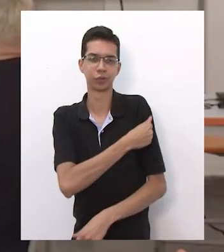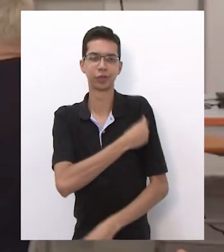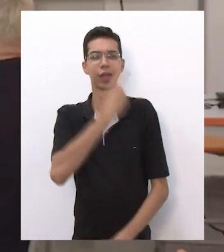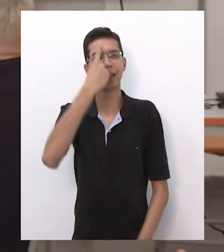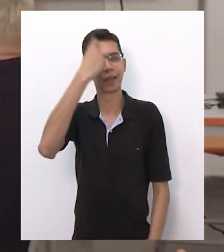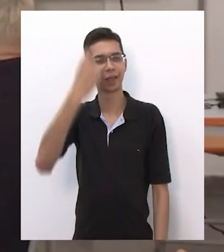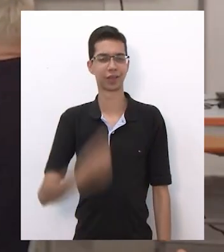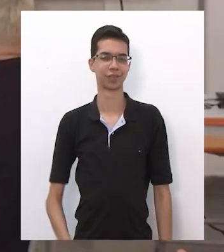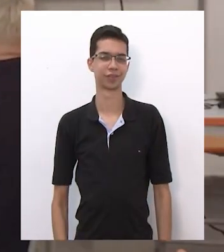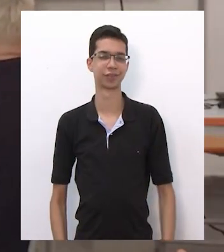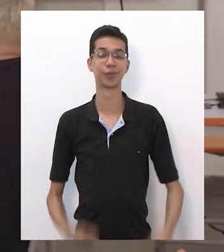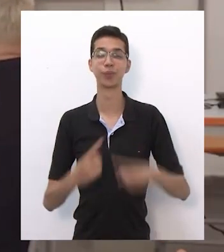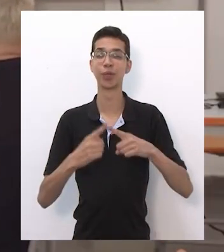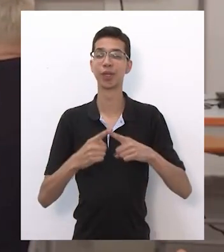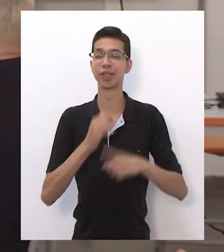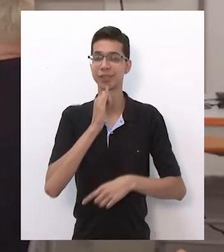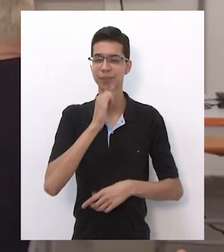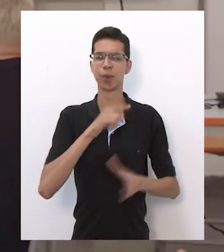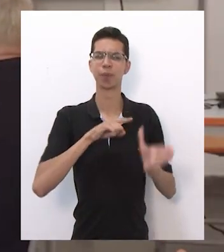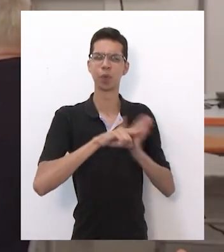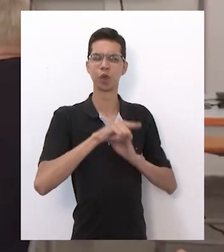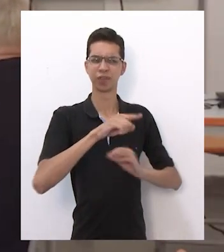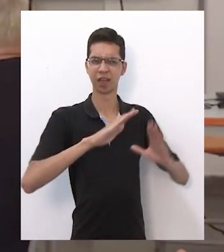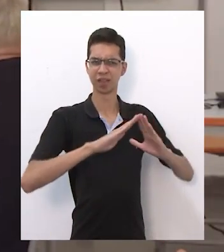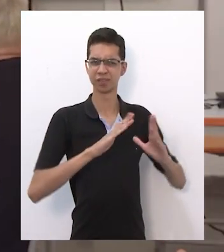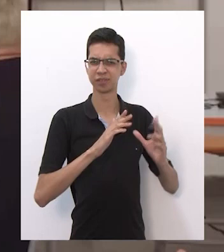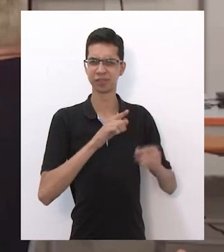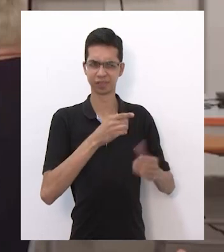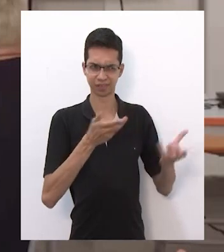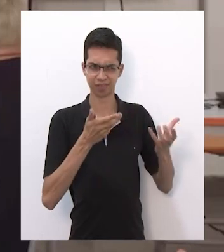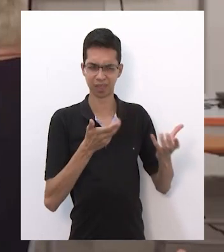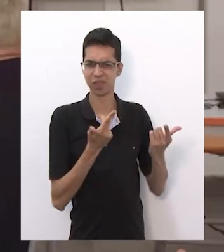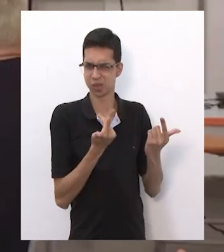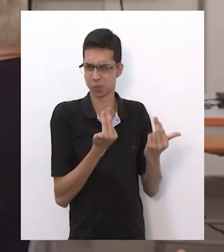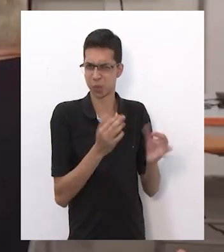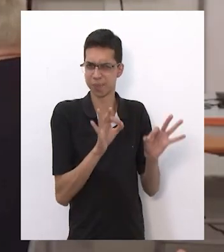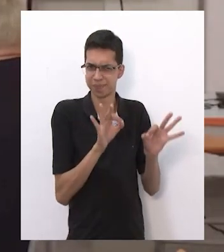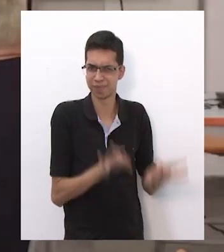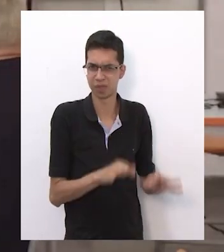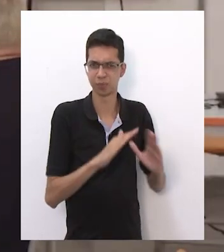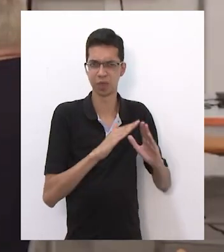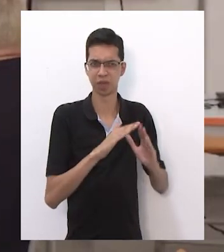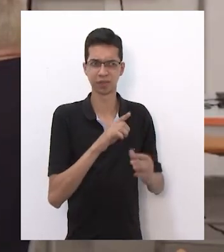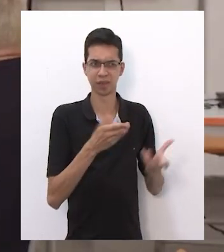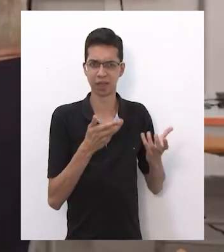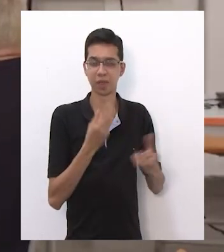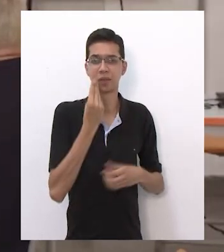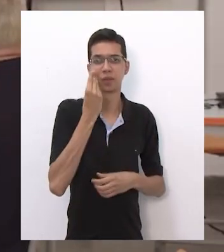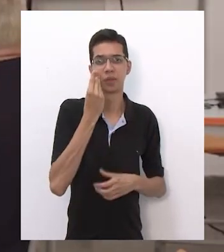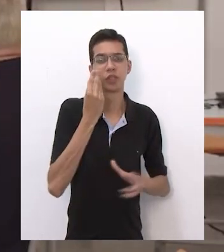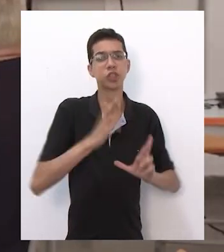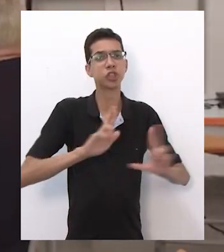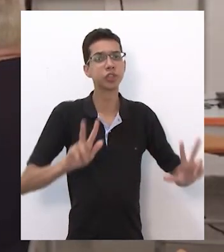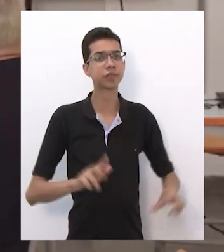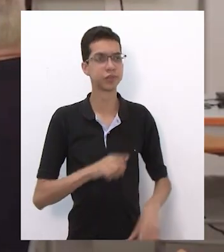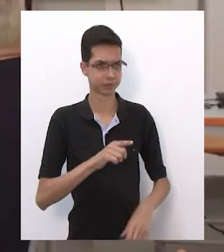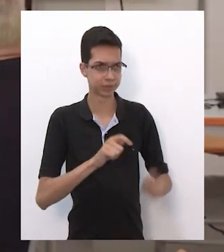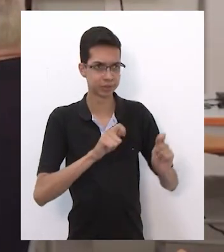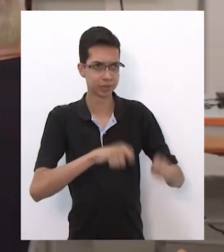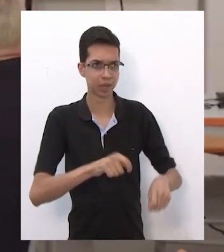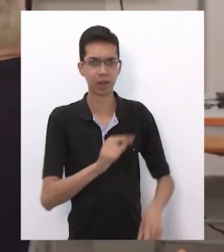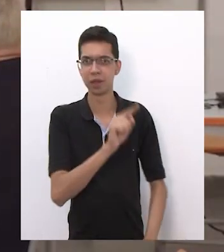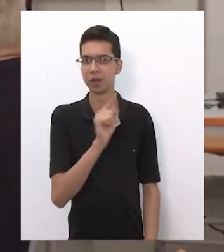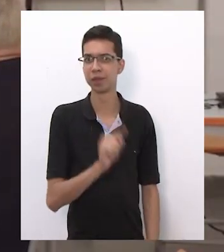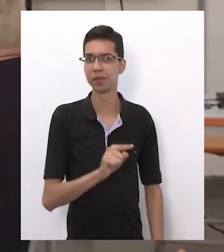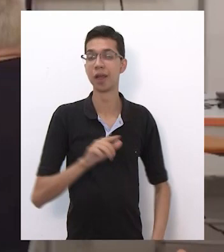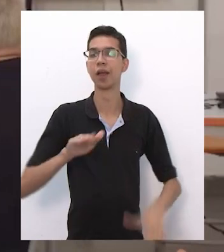será que essa é exatamente a casa como você queria? Será que você consegue tentar uma casa diferente? E